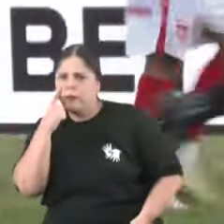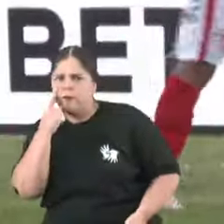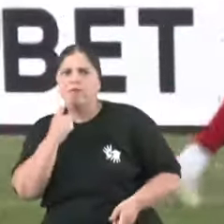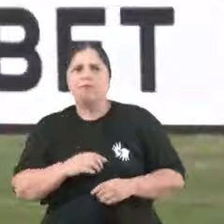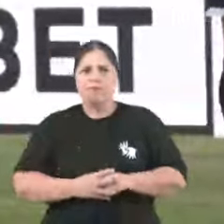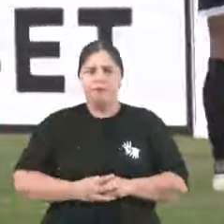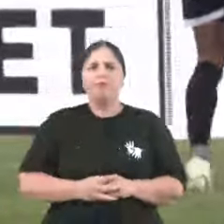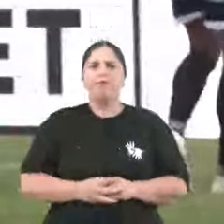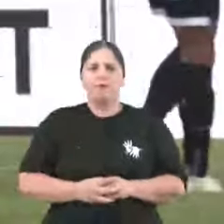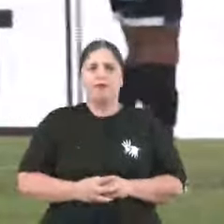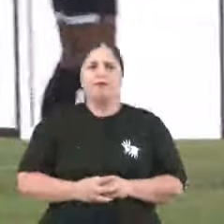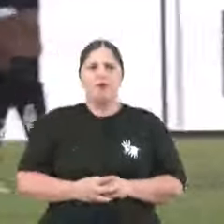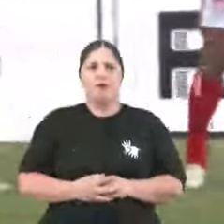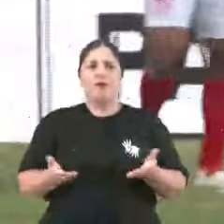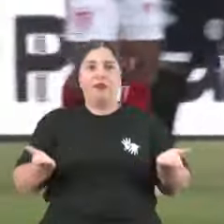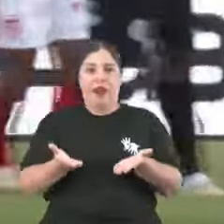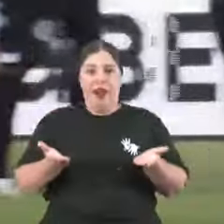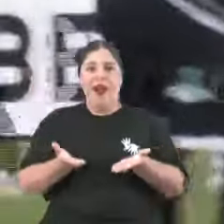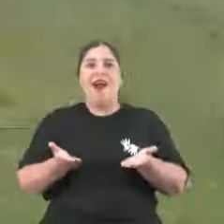O mascote do ASA ali, né?